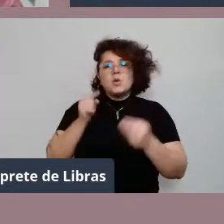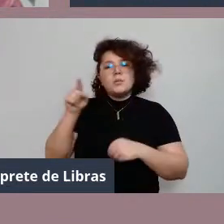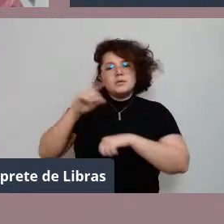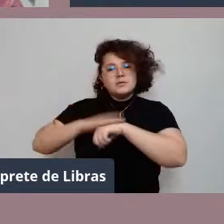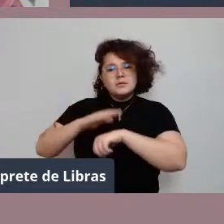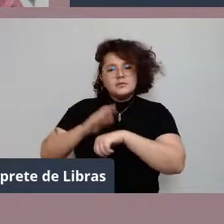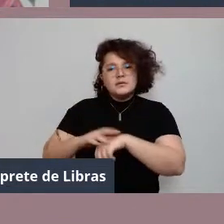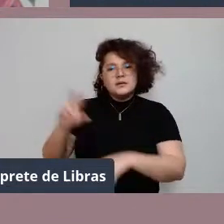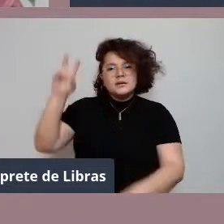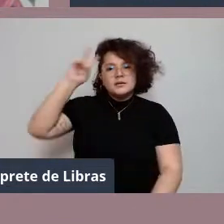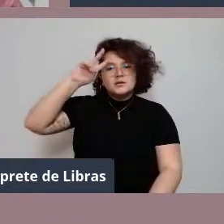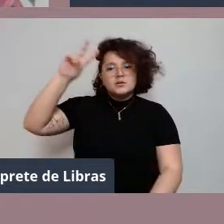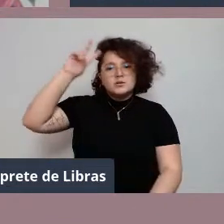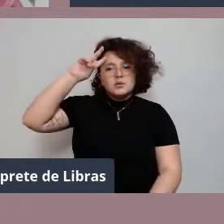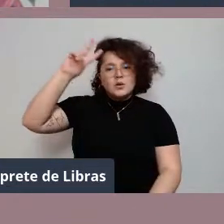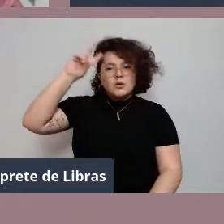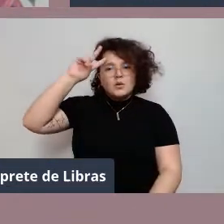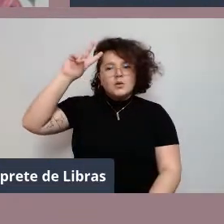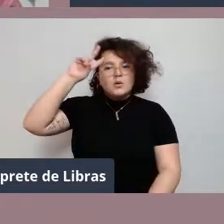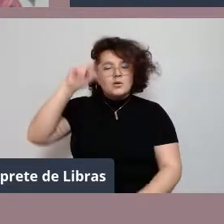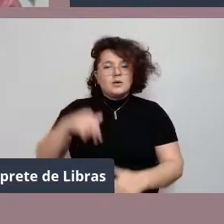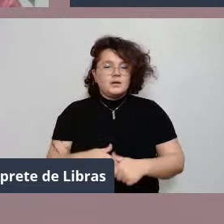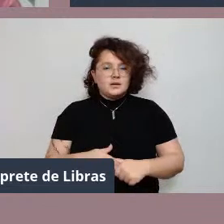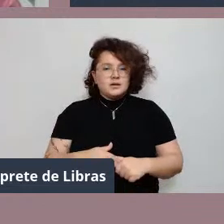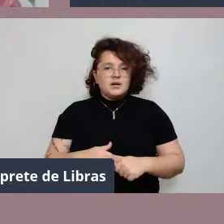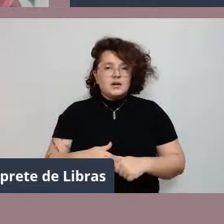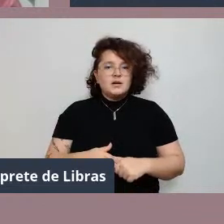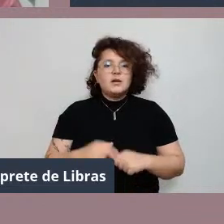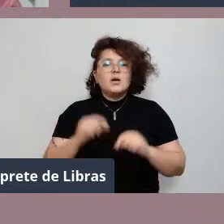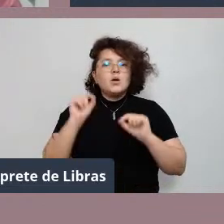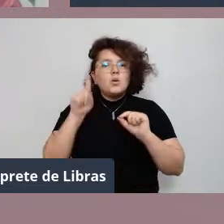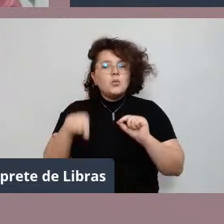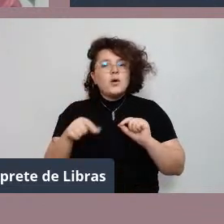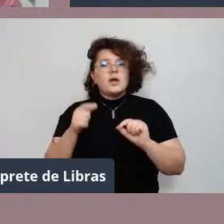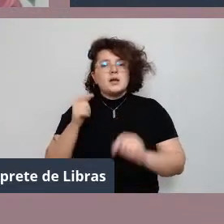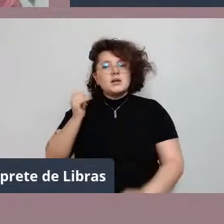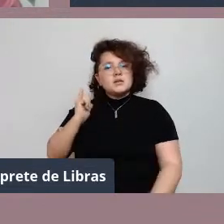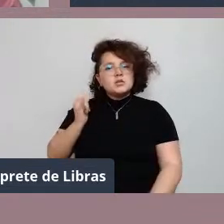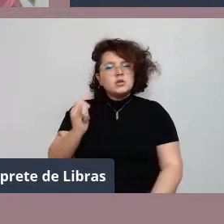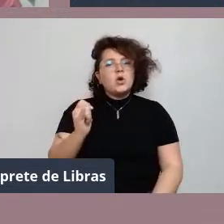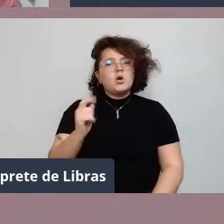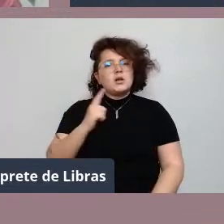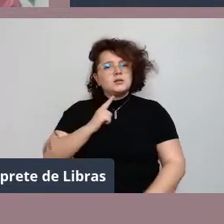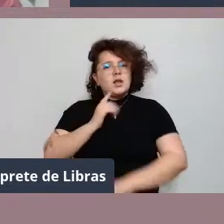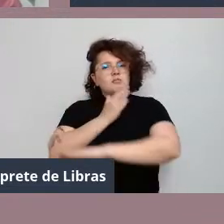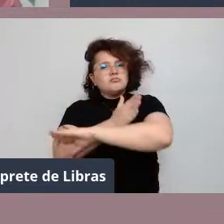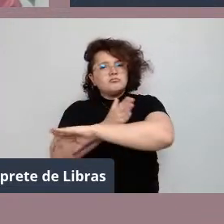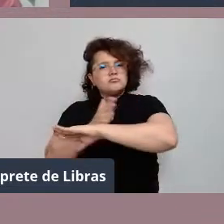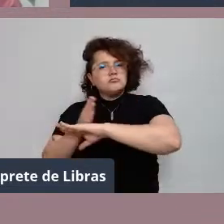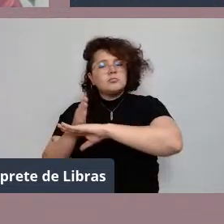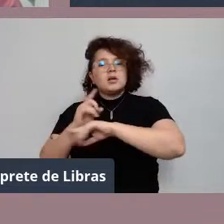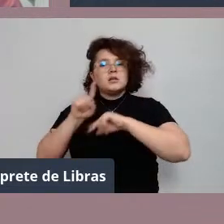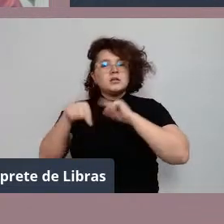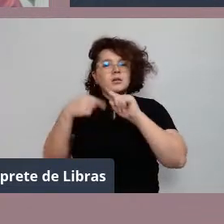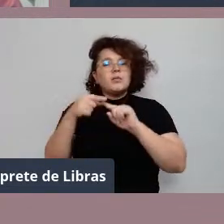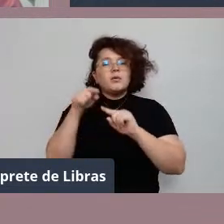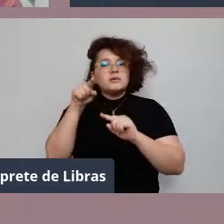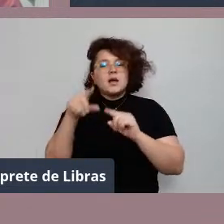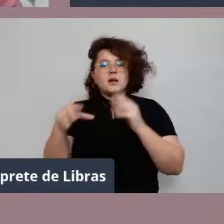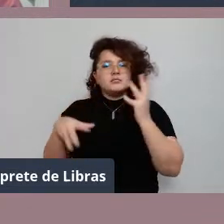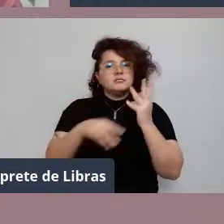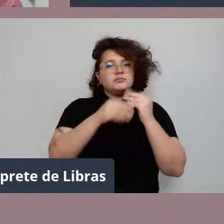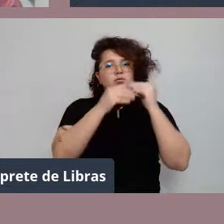história da Macabeia, que é contada de uma maneira bastante linear, mas ela vai inserindo esses enxertos de reflexões